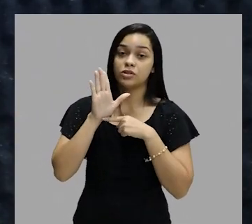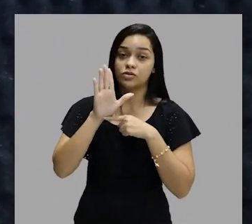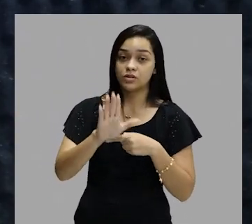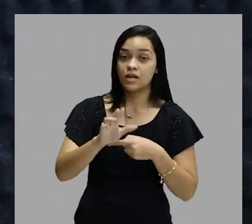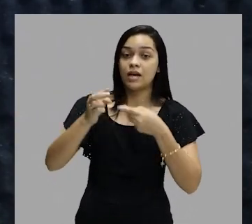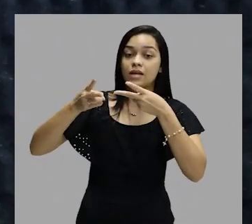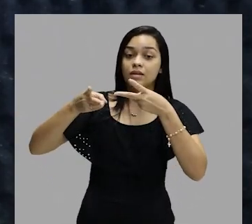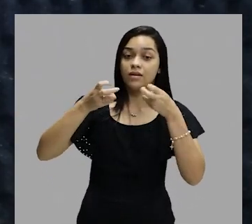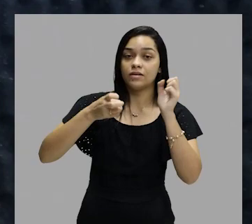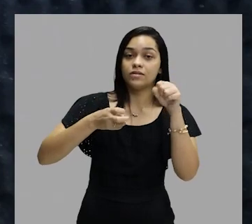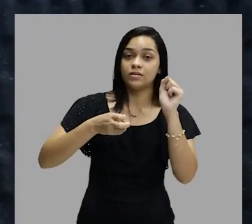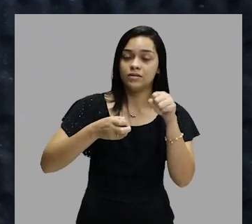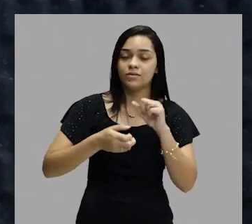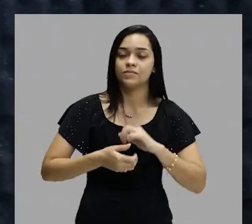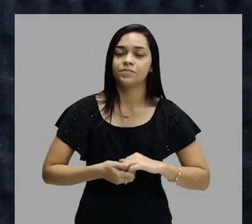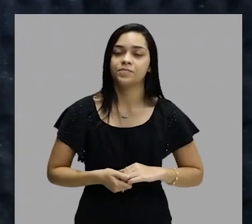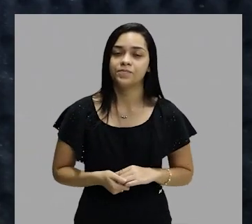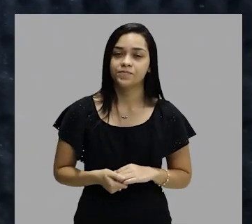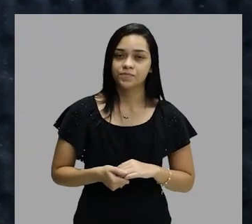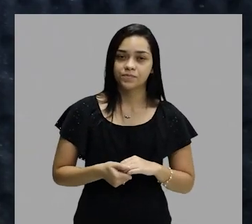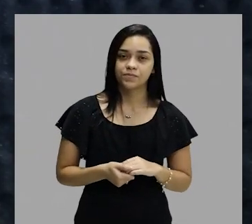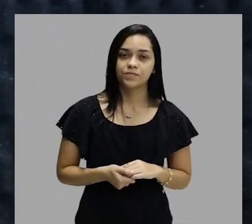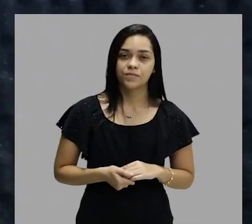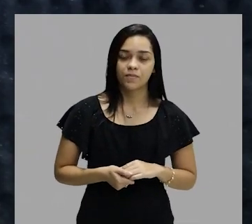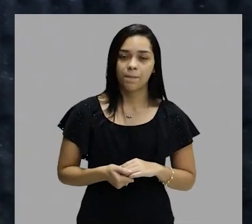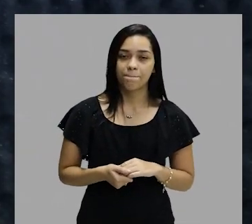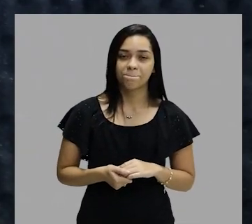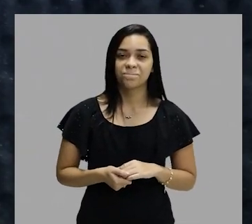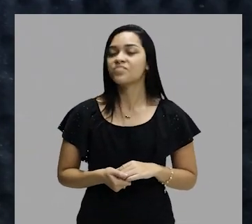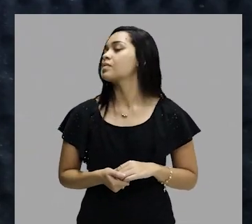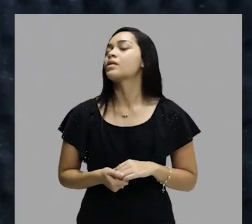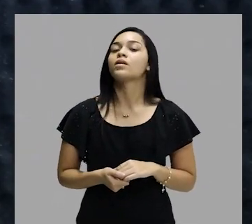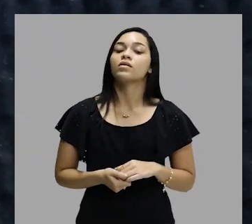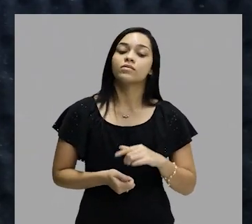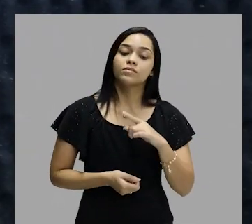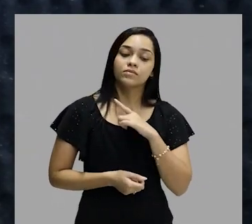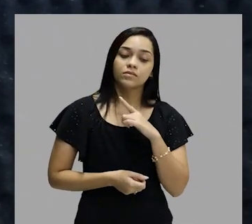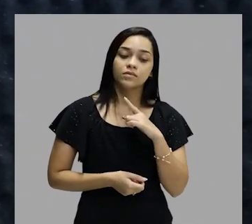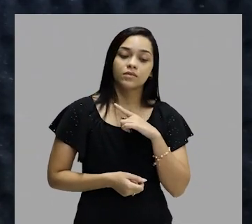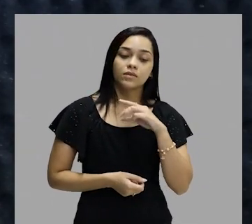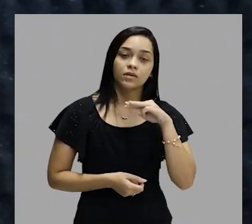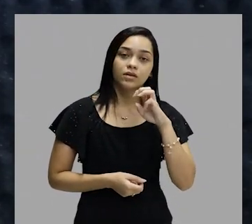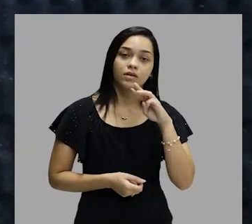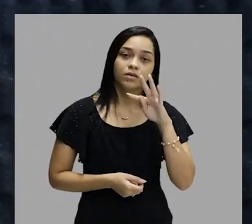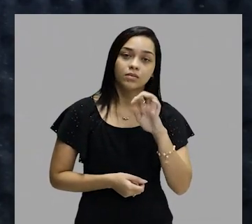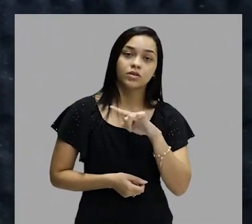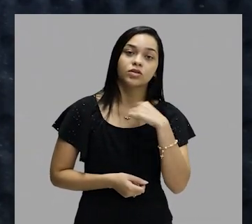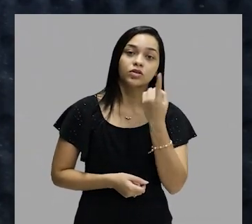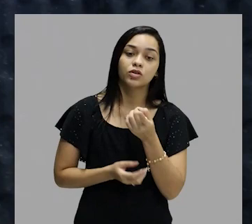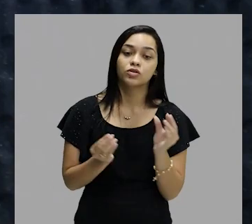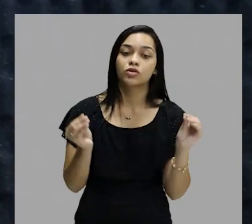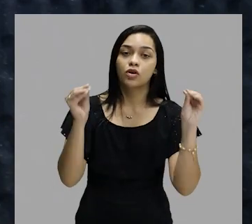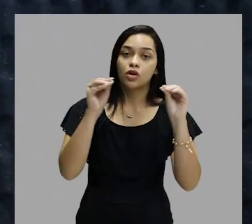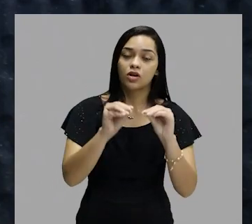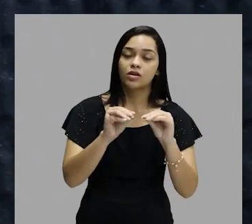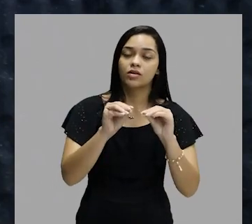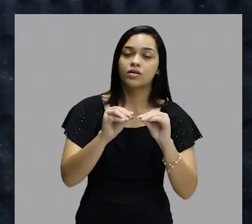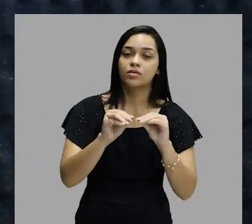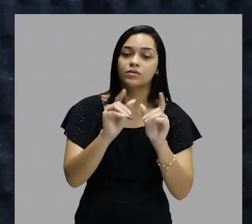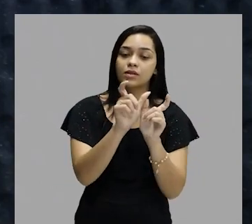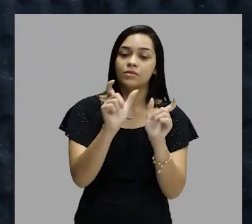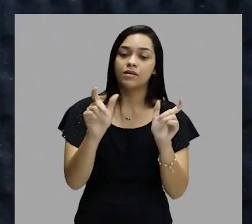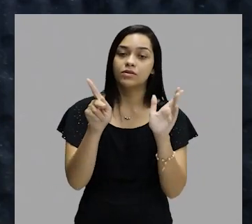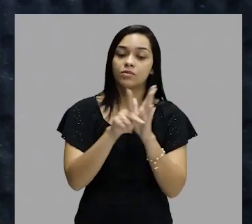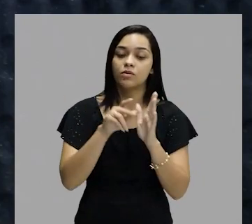a identificar essas cognatas. Mente, advérbio de modo que nós colocamos esse sufixo em palavras